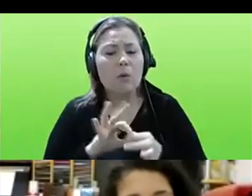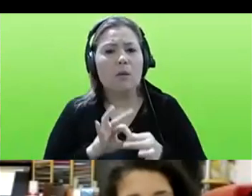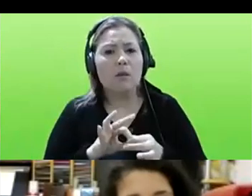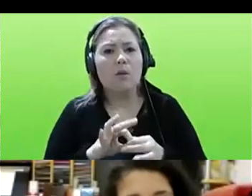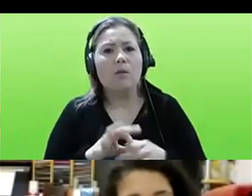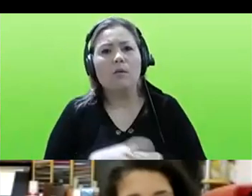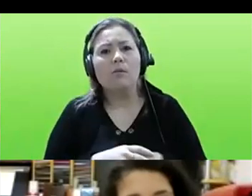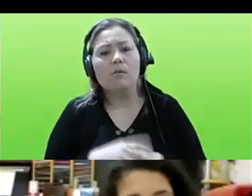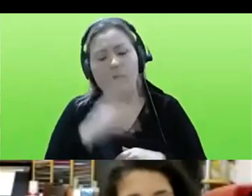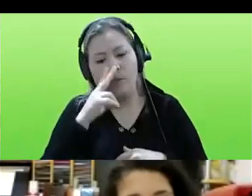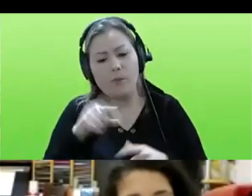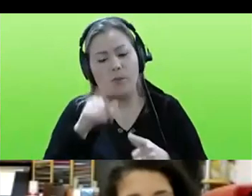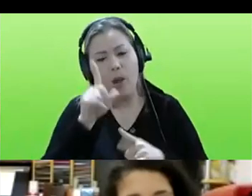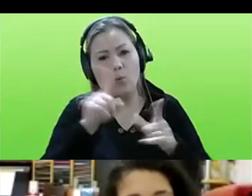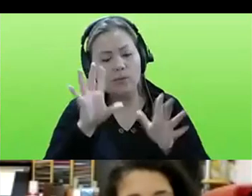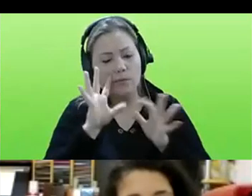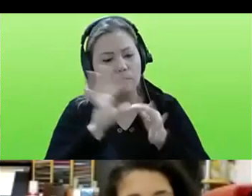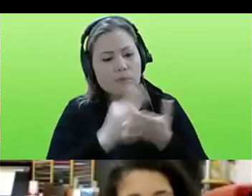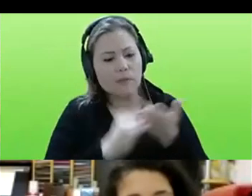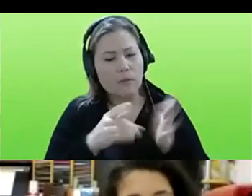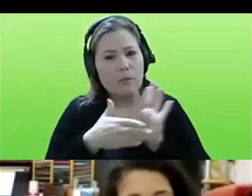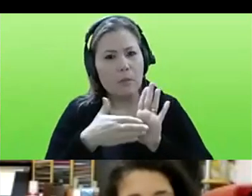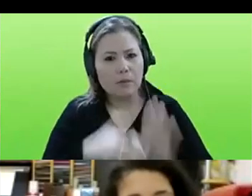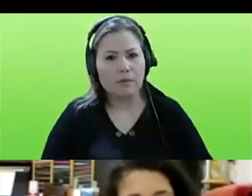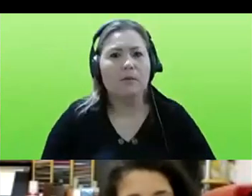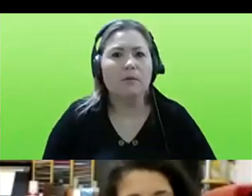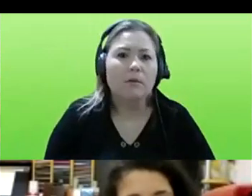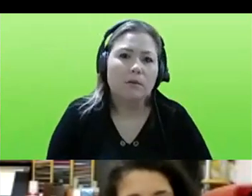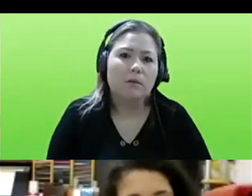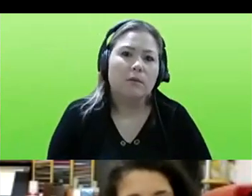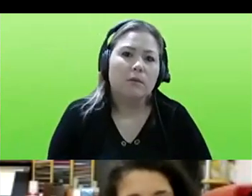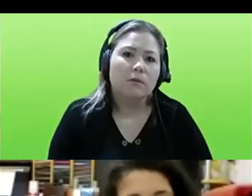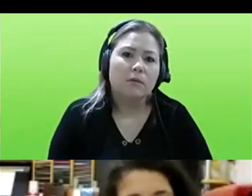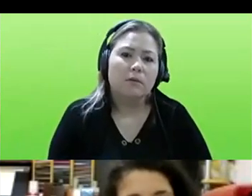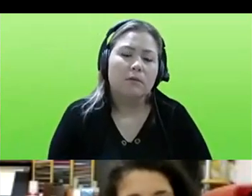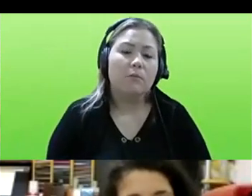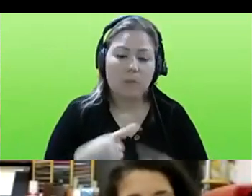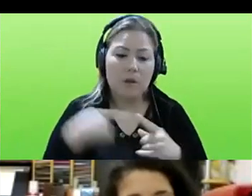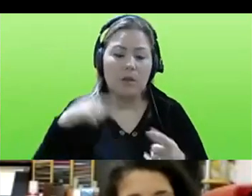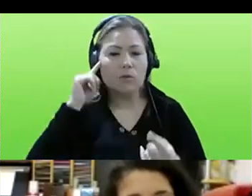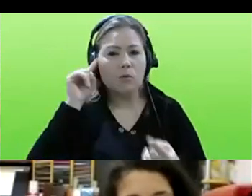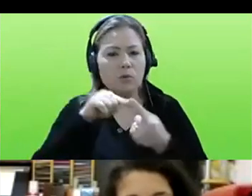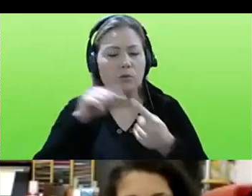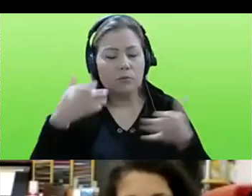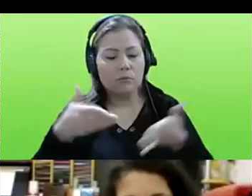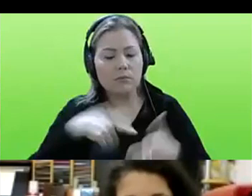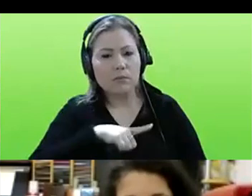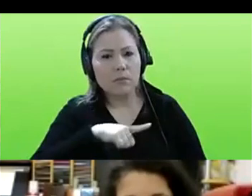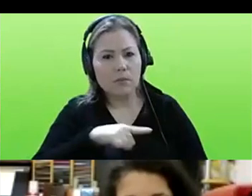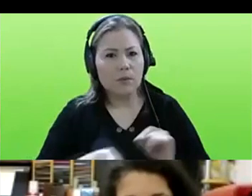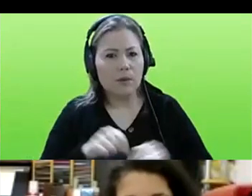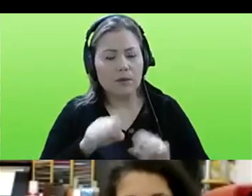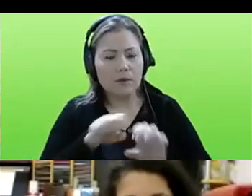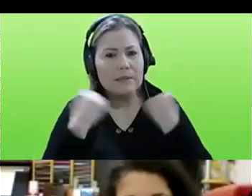desses textos a propostos. Certo? Porque a nossa ideia aqui é de termos um